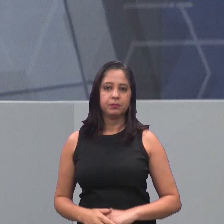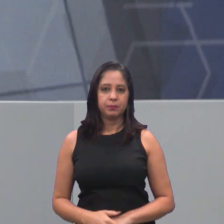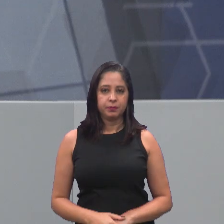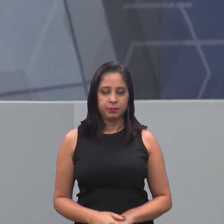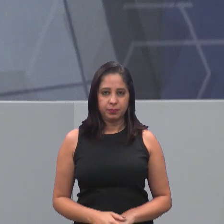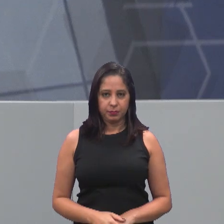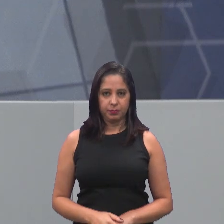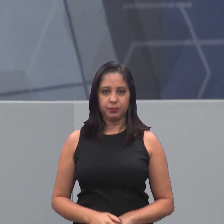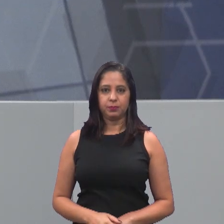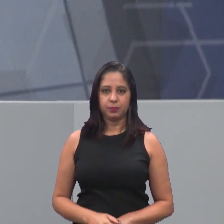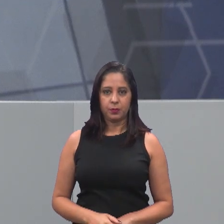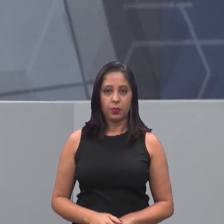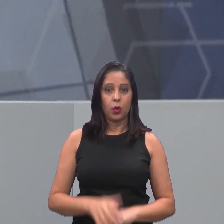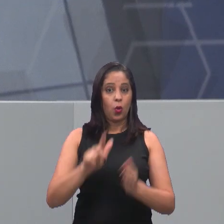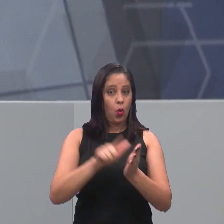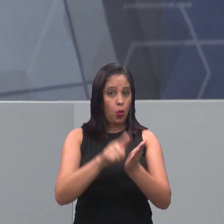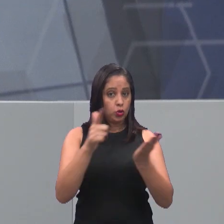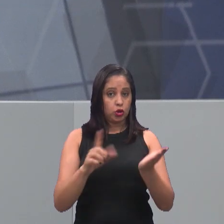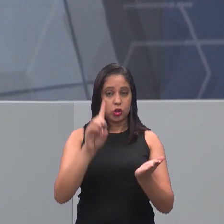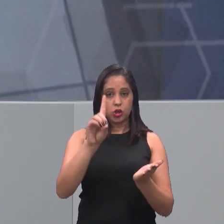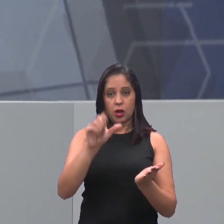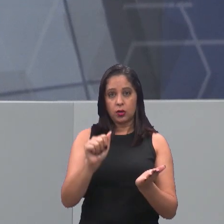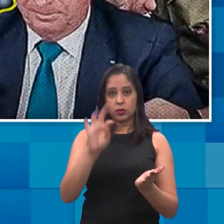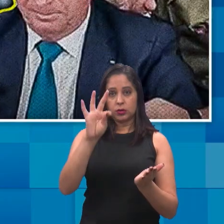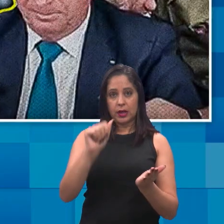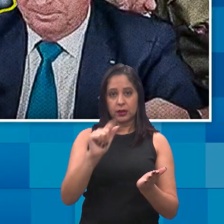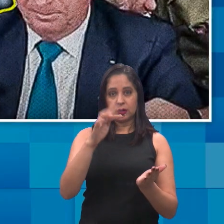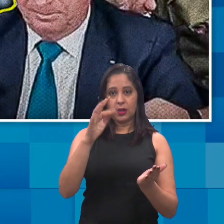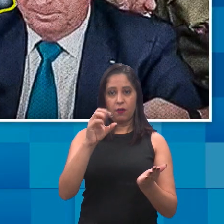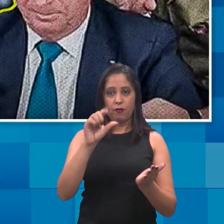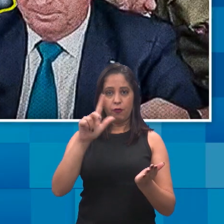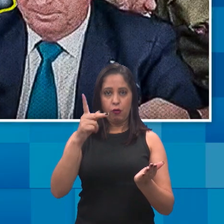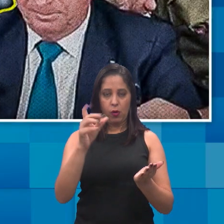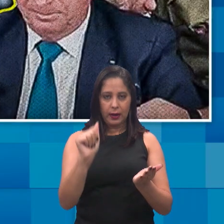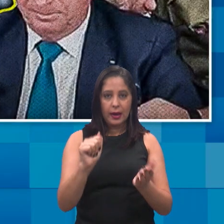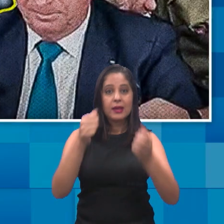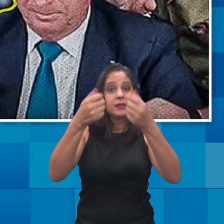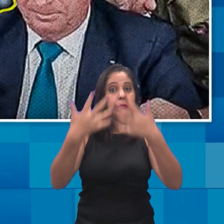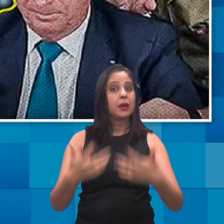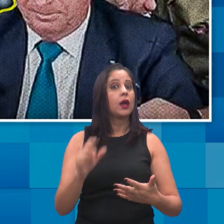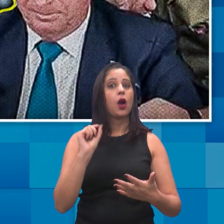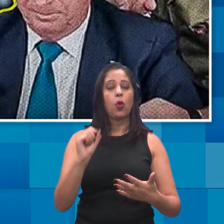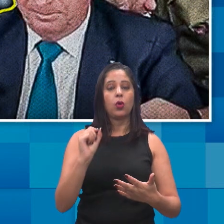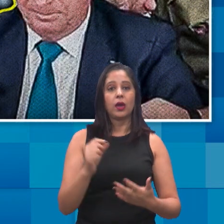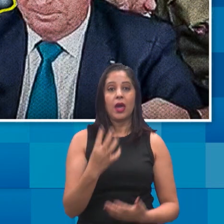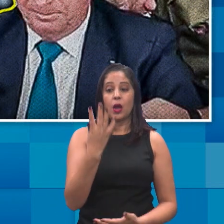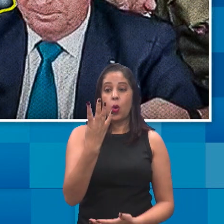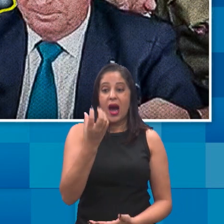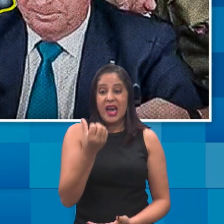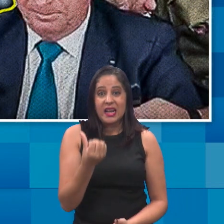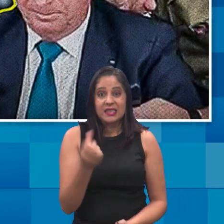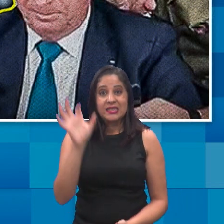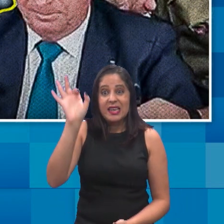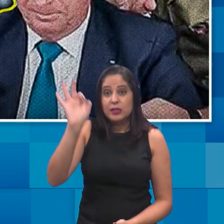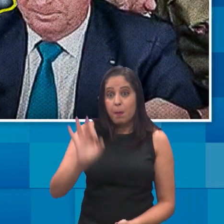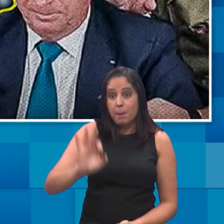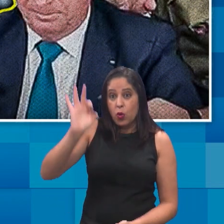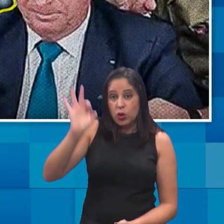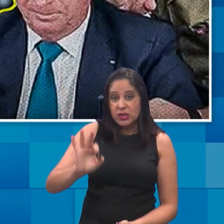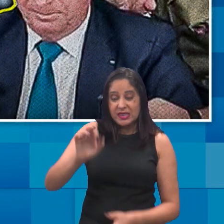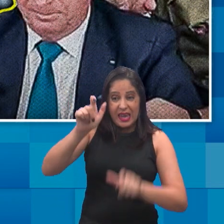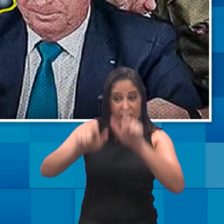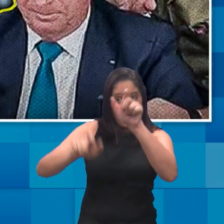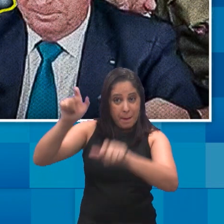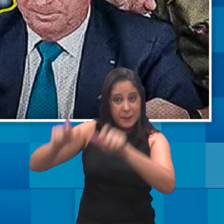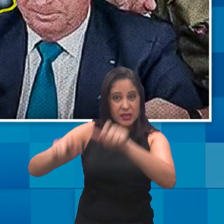Segundo o Datafolha, 46% dos brasileiros têm aversão ao